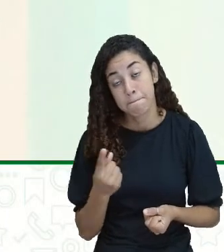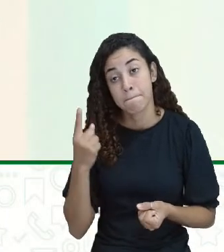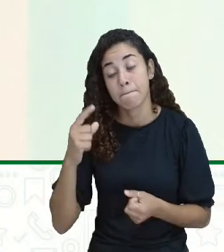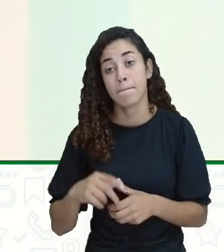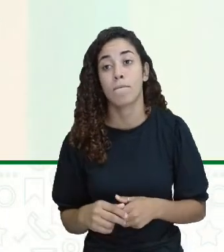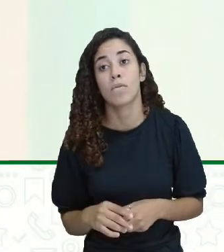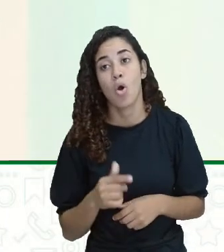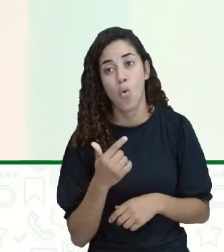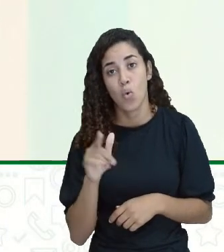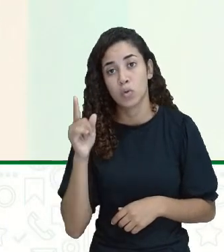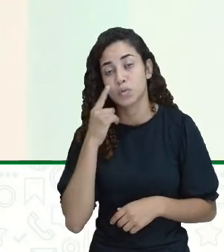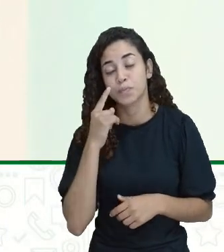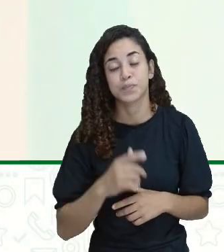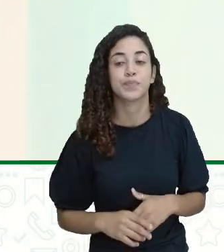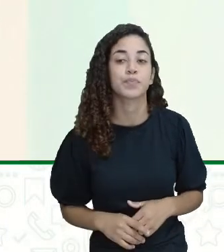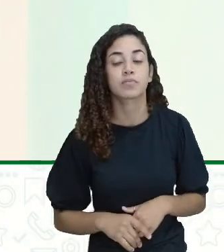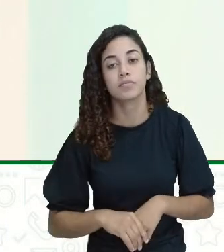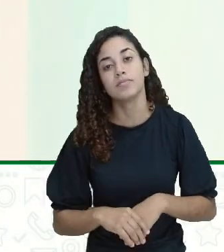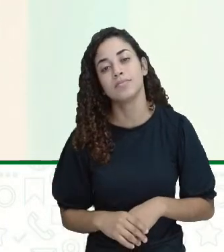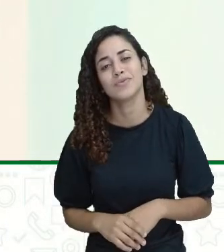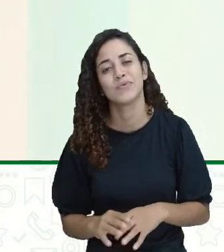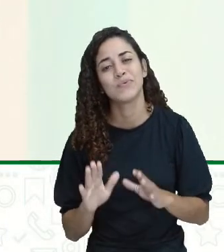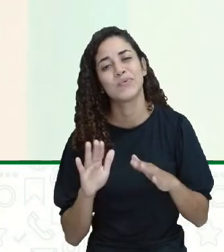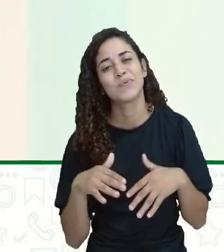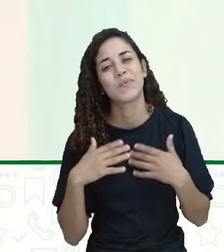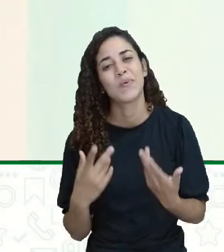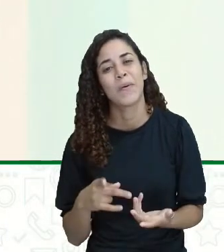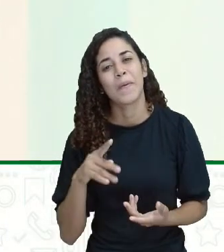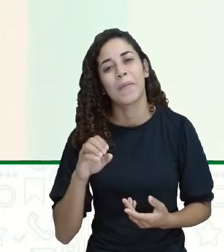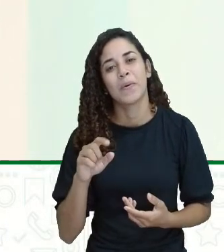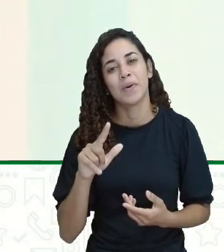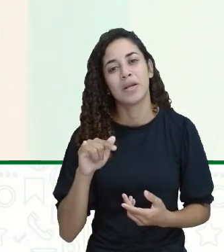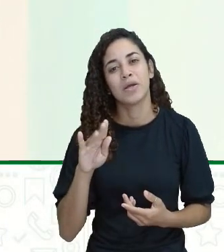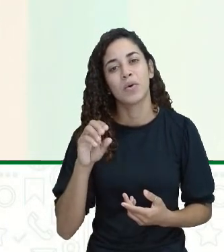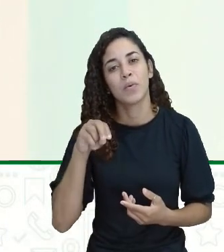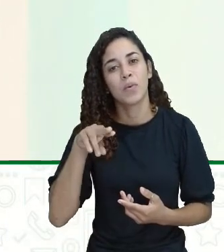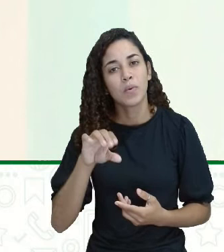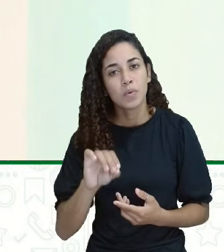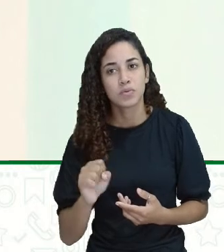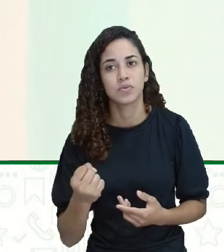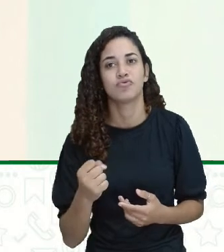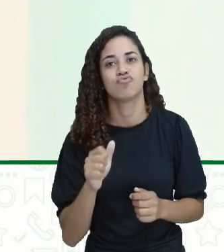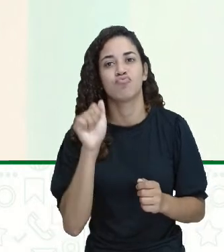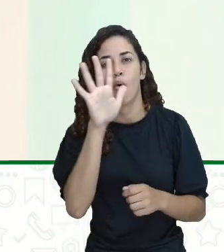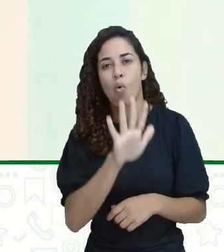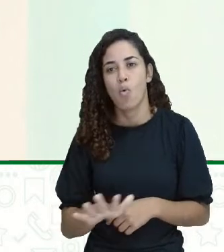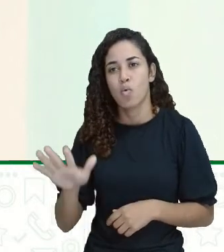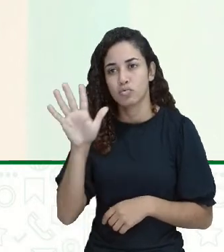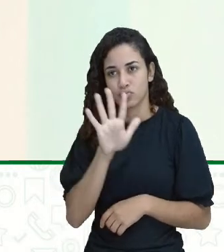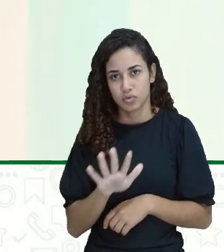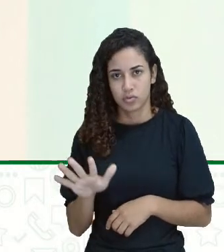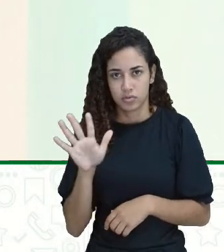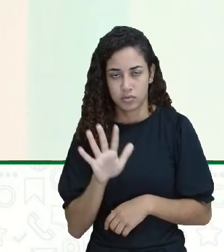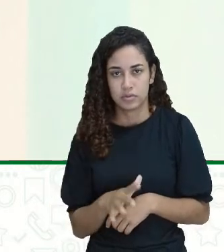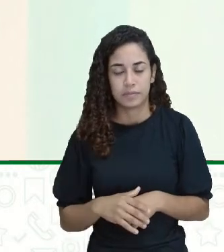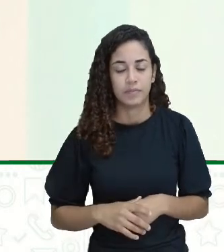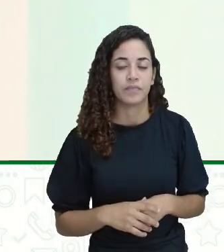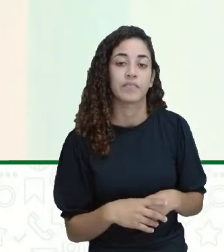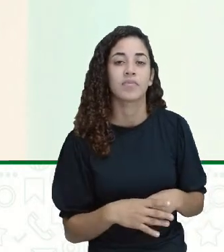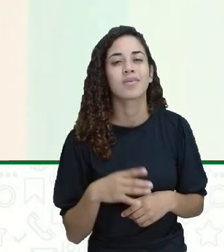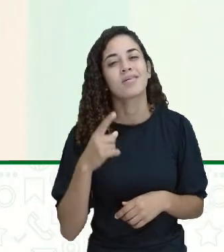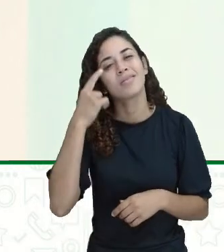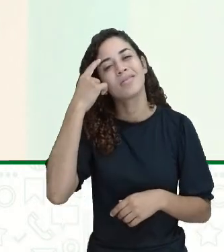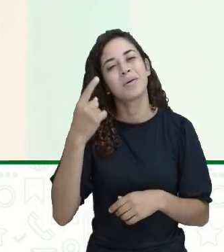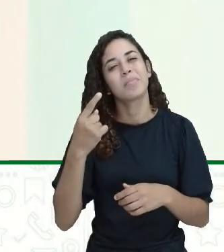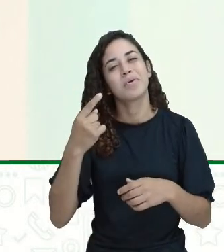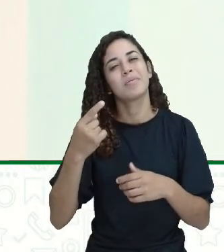questão seguinte. Quais são os polígonos que estão representados na malha quadriculada? Lembram que lá no início